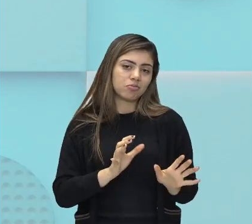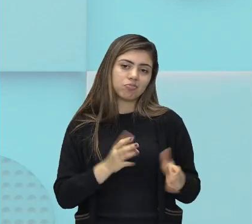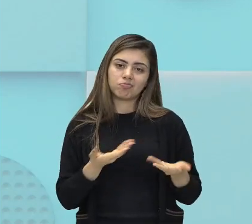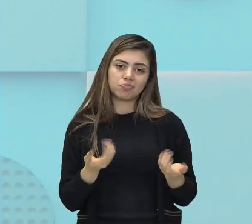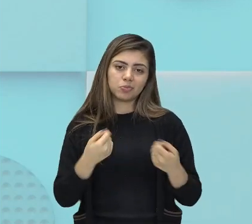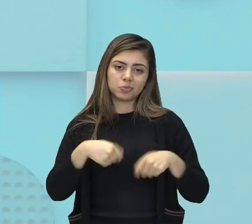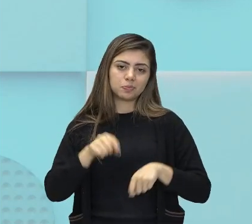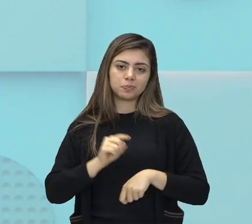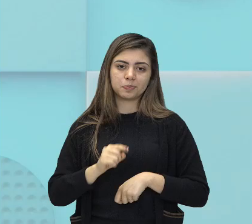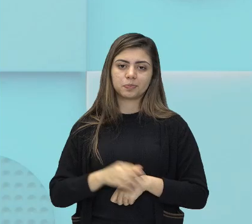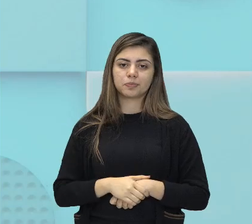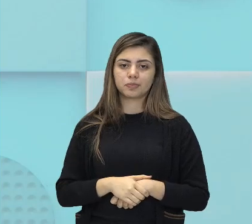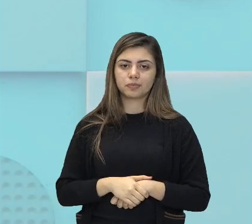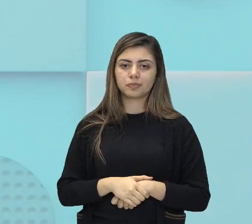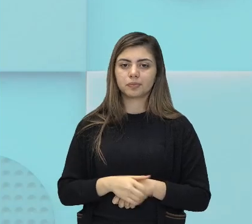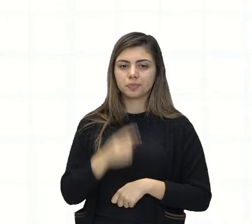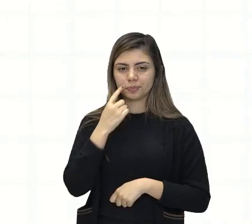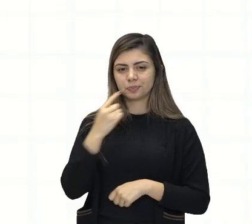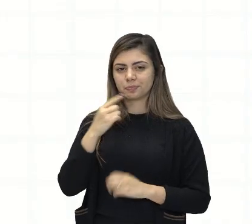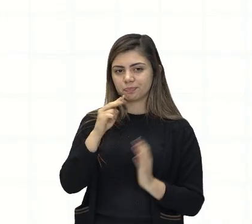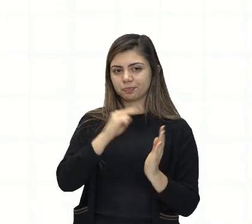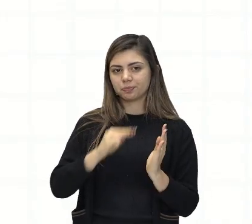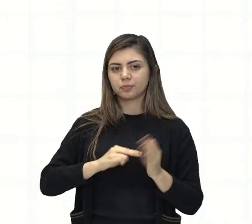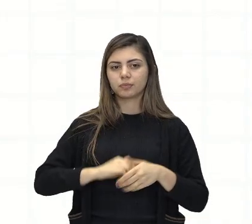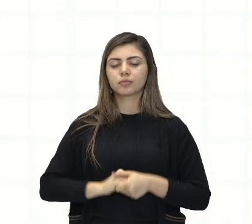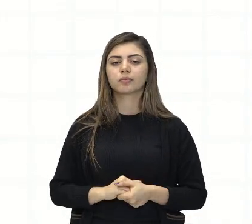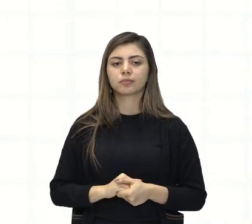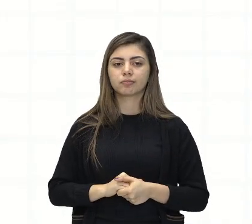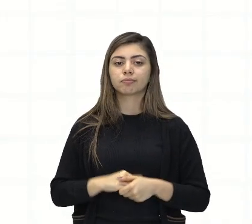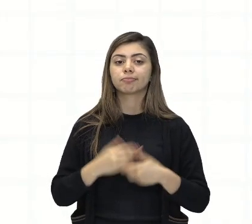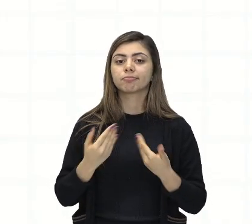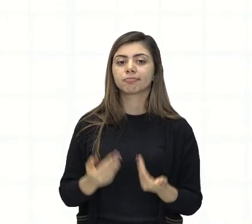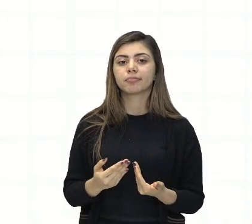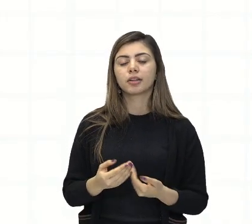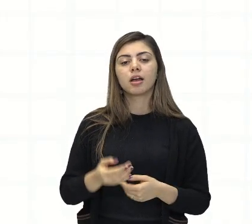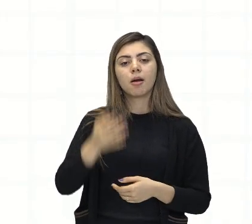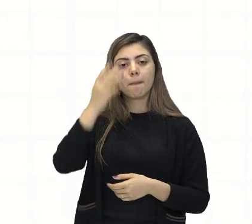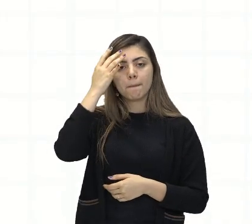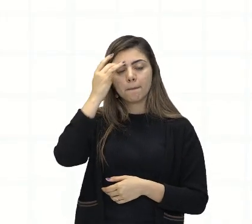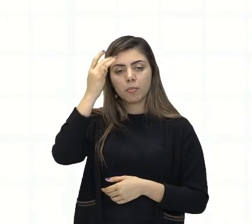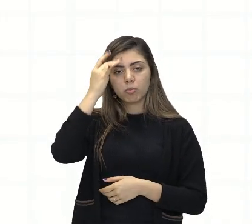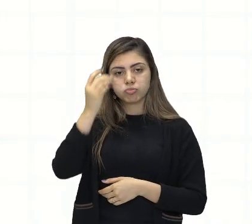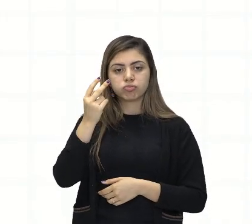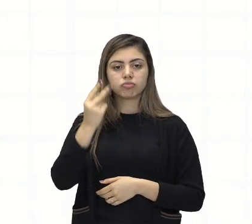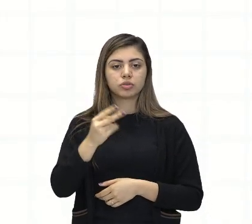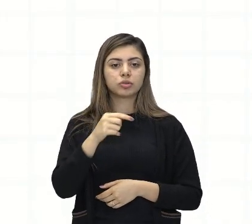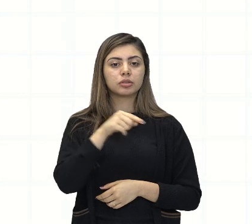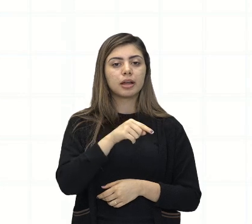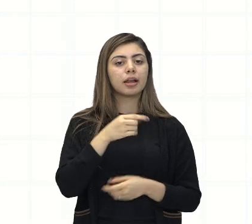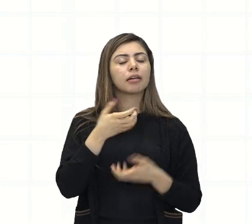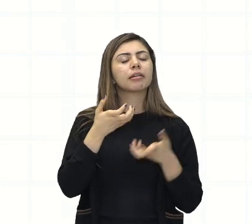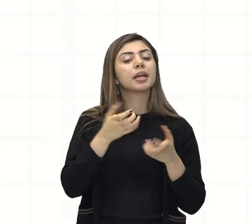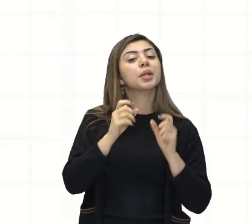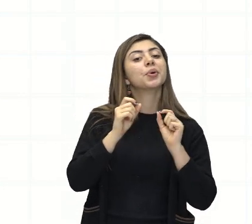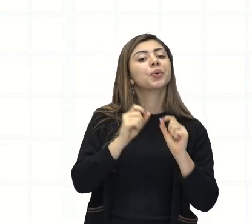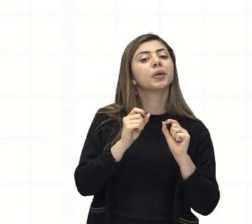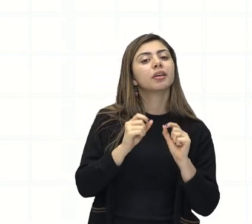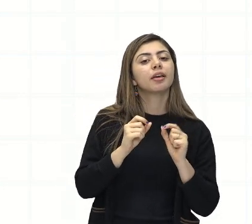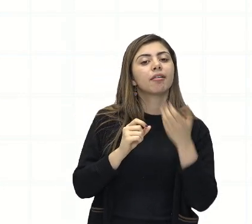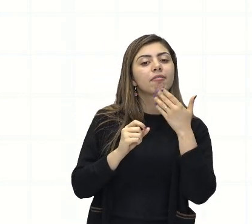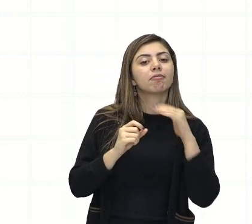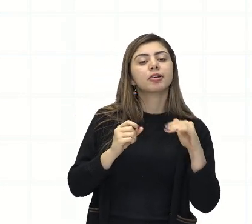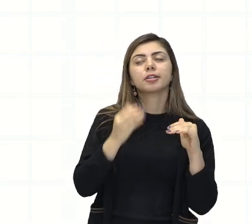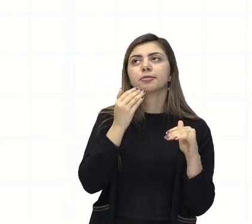nada. Bora ver aí na sequência o que vai acontecer? A gente tem daí a 2 manhãs queria o arco-íris.